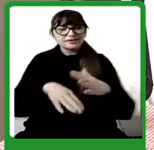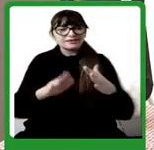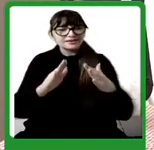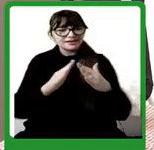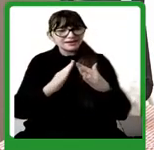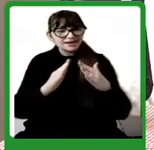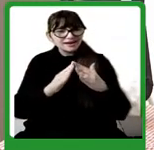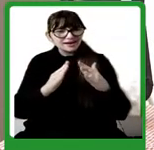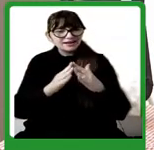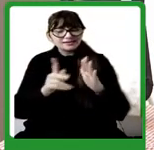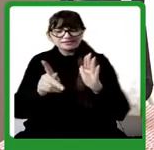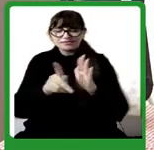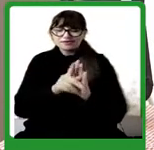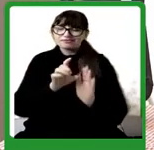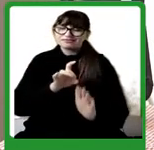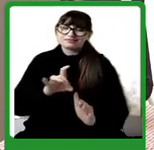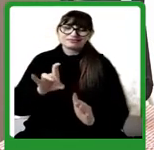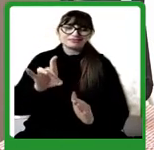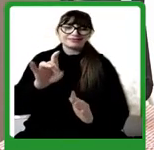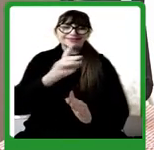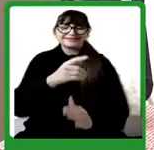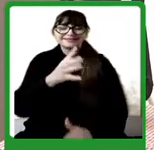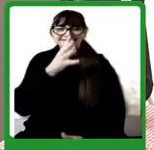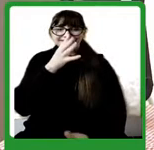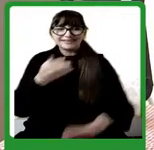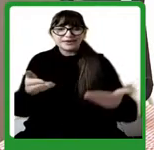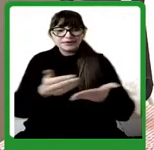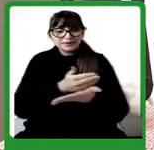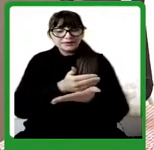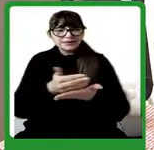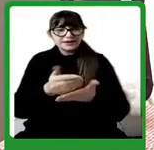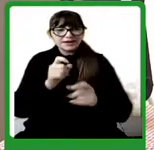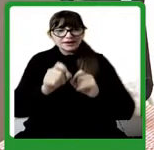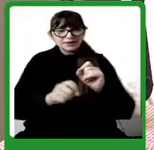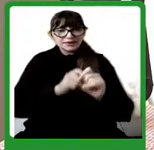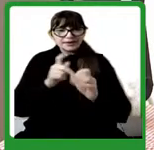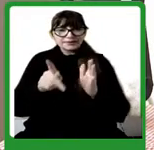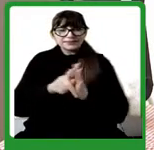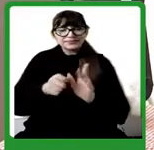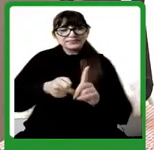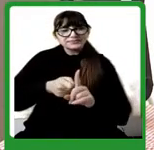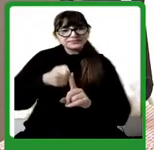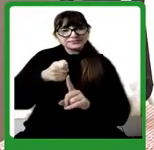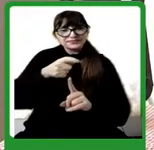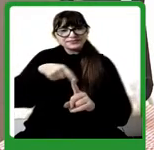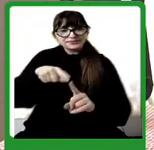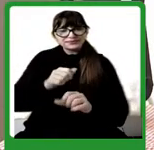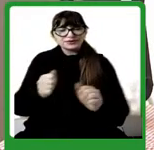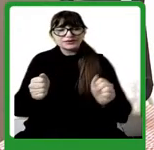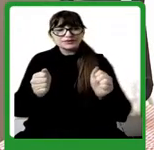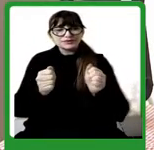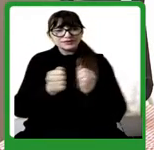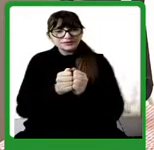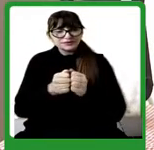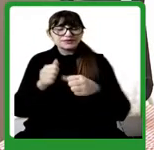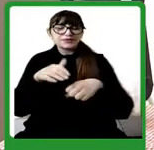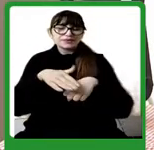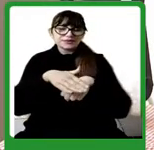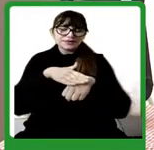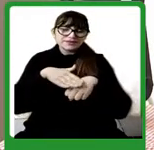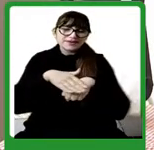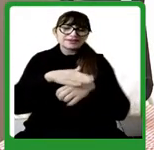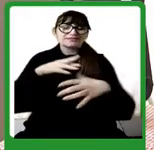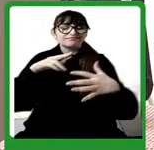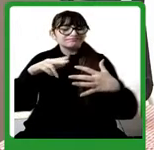aonde estiverem, nos acompanhando. A partir de hoje e pelos próximos meses, nós estaremos com você, falando sobre diversos temas,